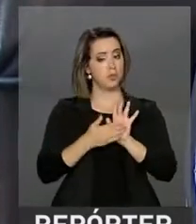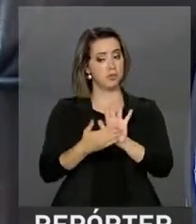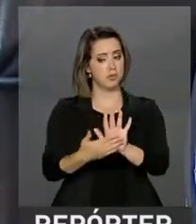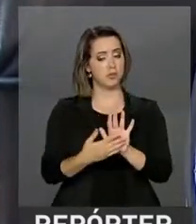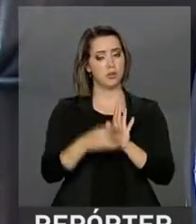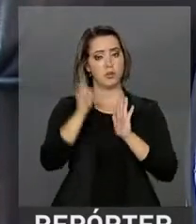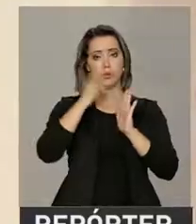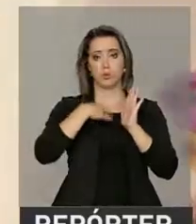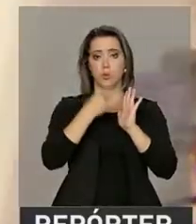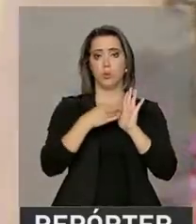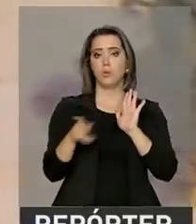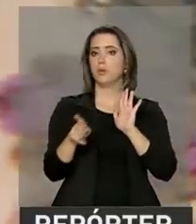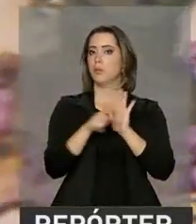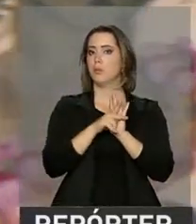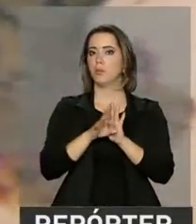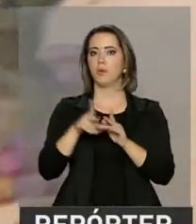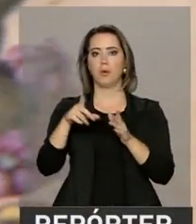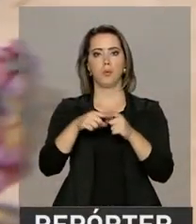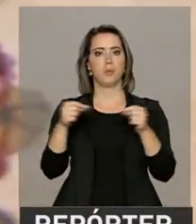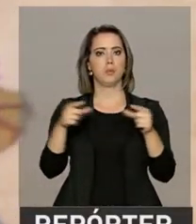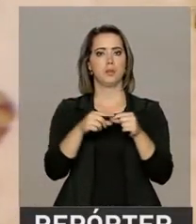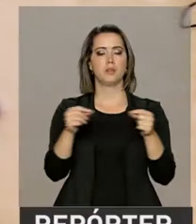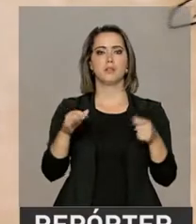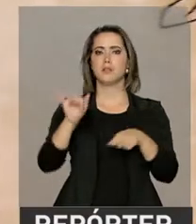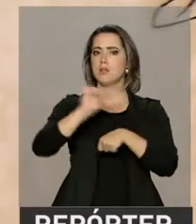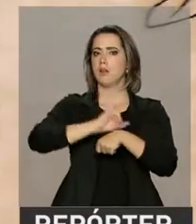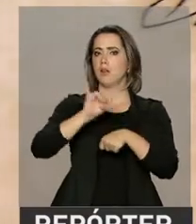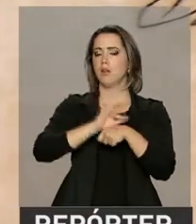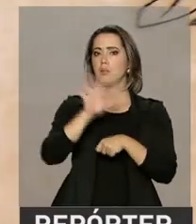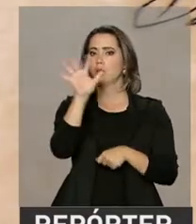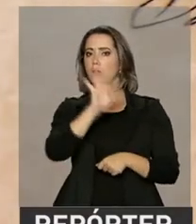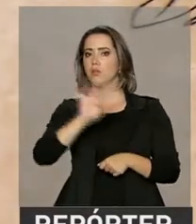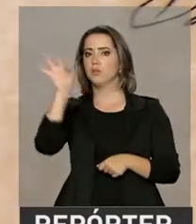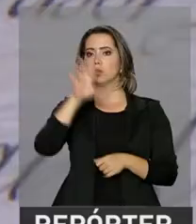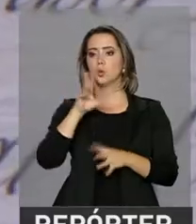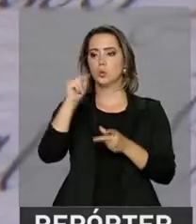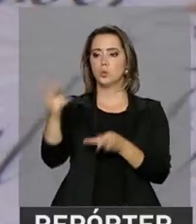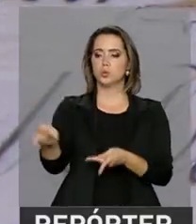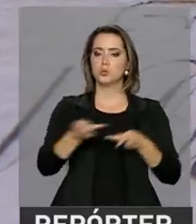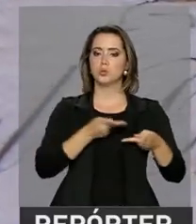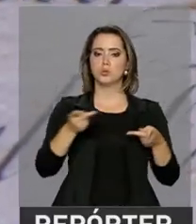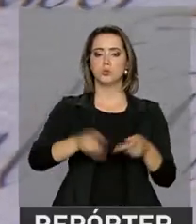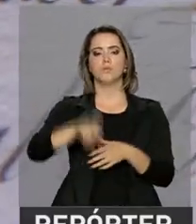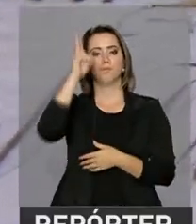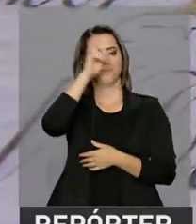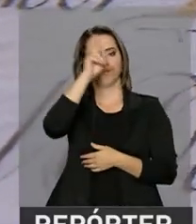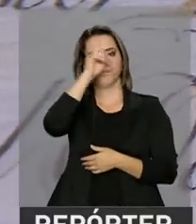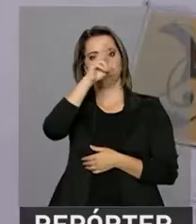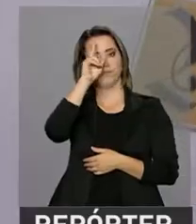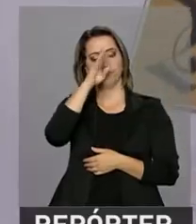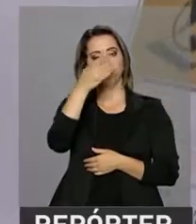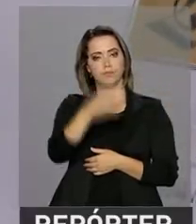capital federal. Todos estão convidados. A gente espera que as pessoas possam desfrutar, rememorar um pouco